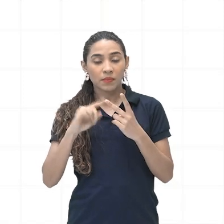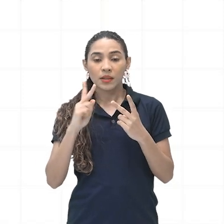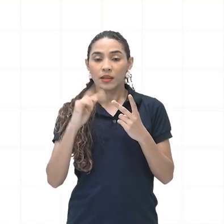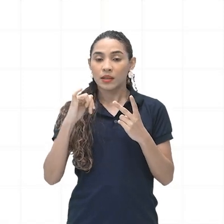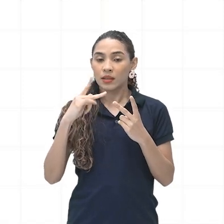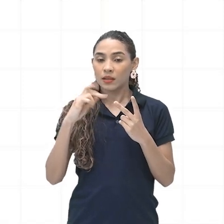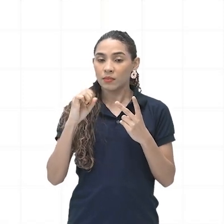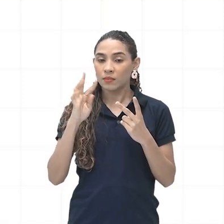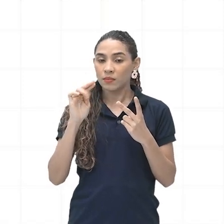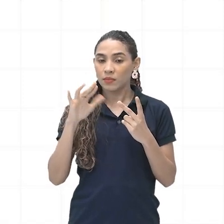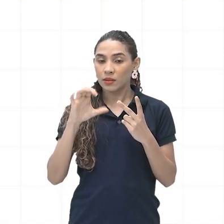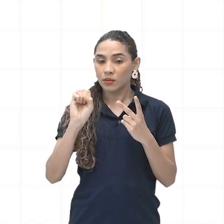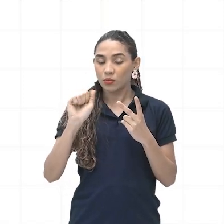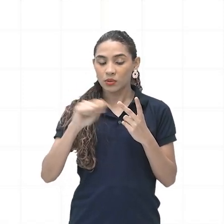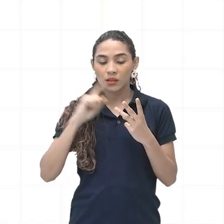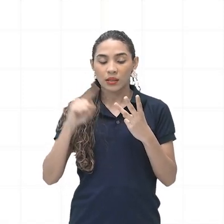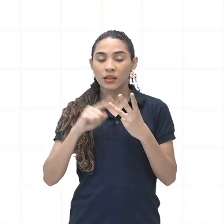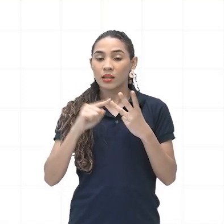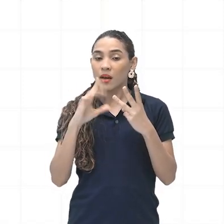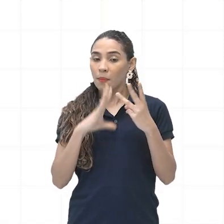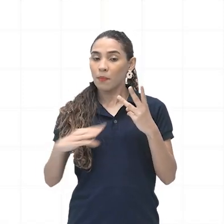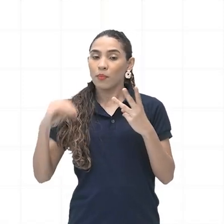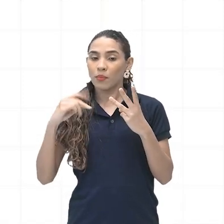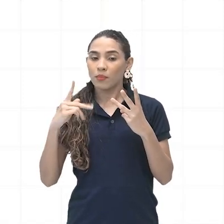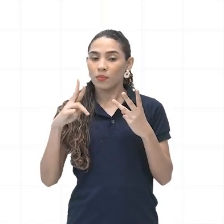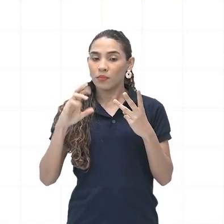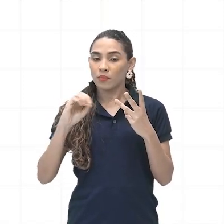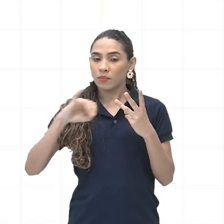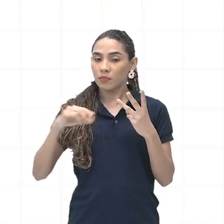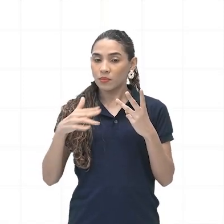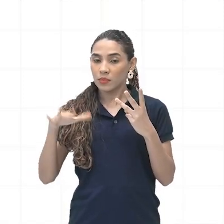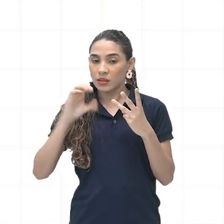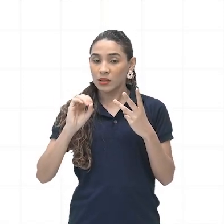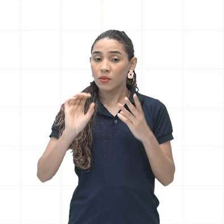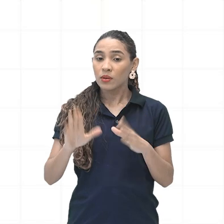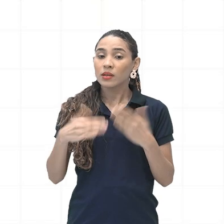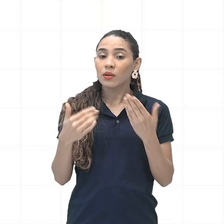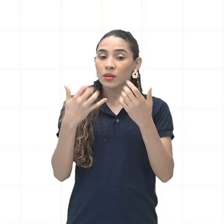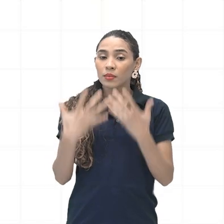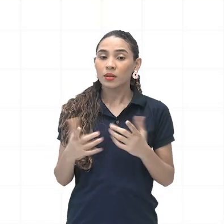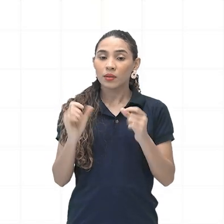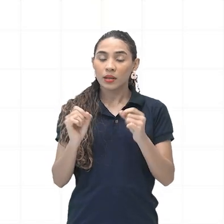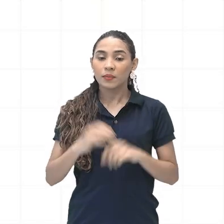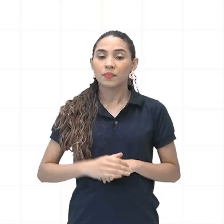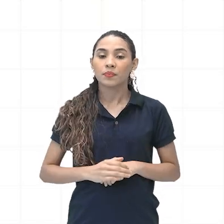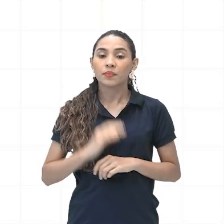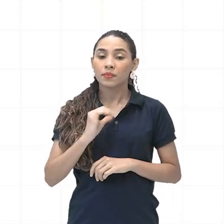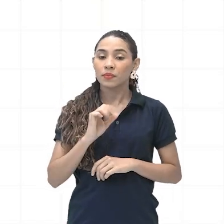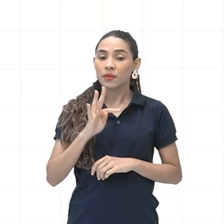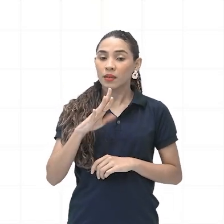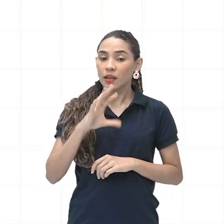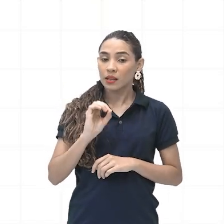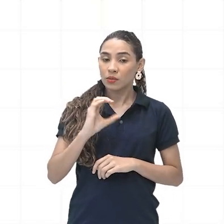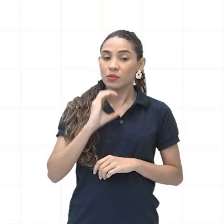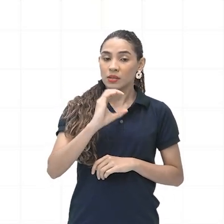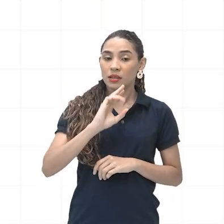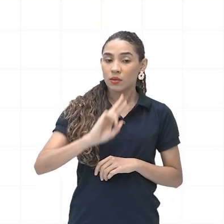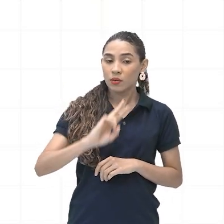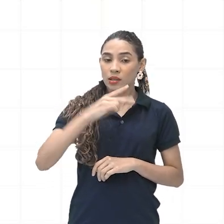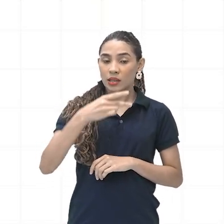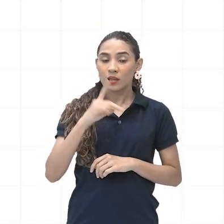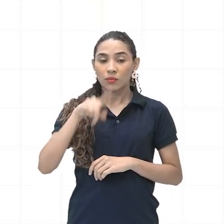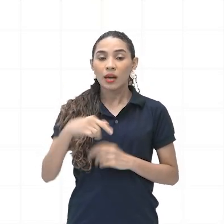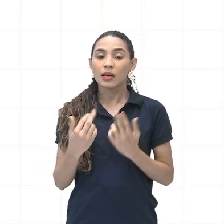a projeção do cateto C. O que é que ela diz? Que o cateto C ao quadrado é igual